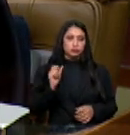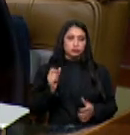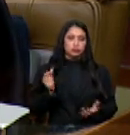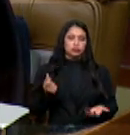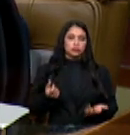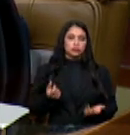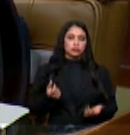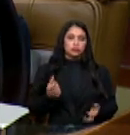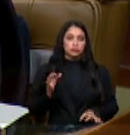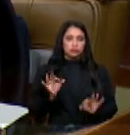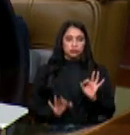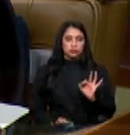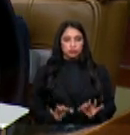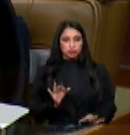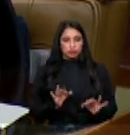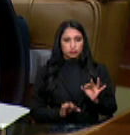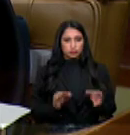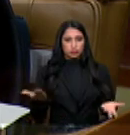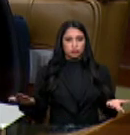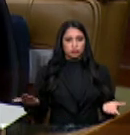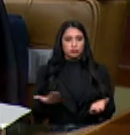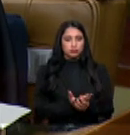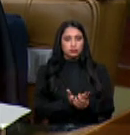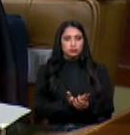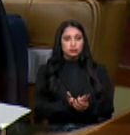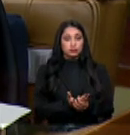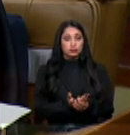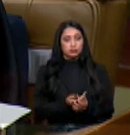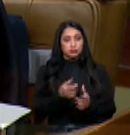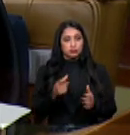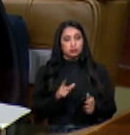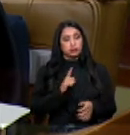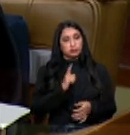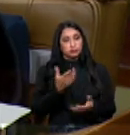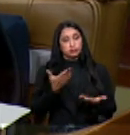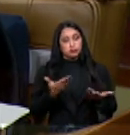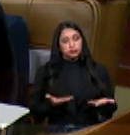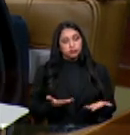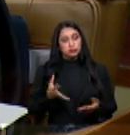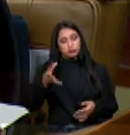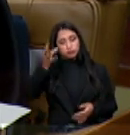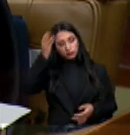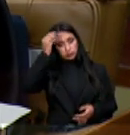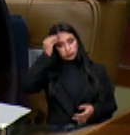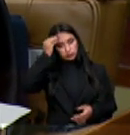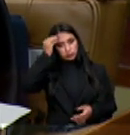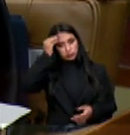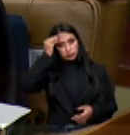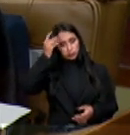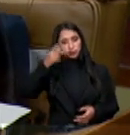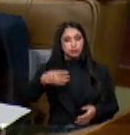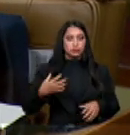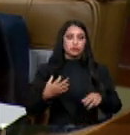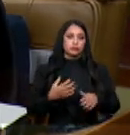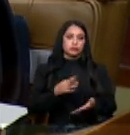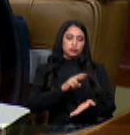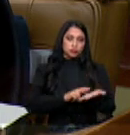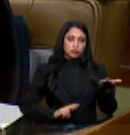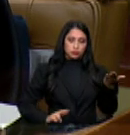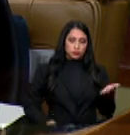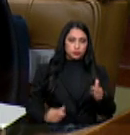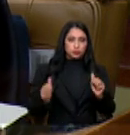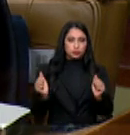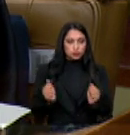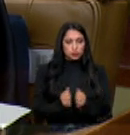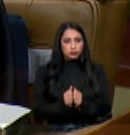portanto, julgando a ação procedente. Esta é a posição de Sua Excelência o ministro relator,